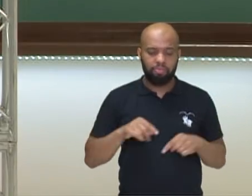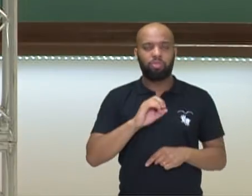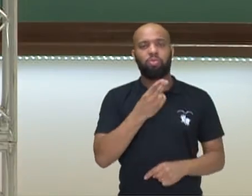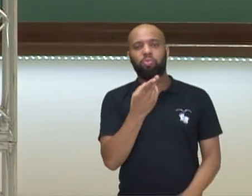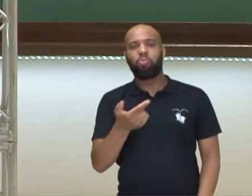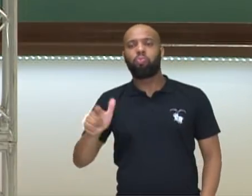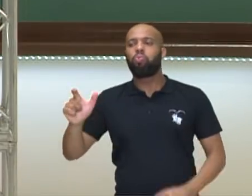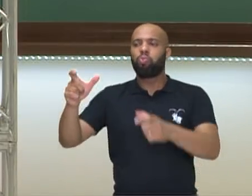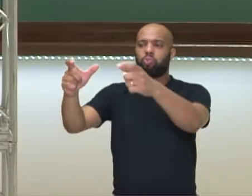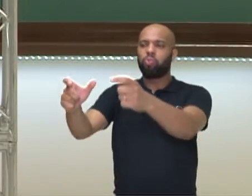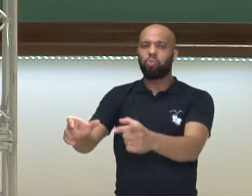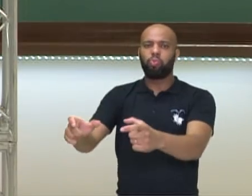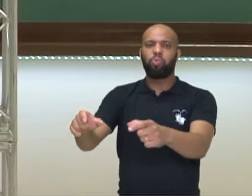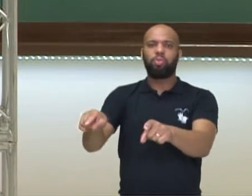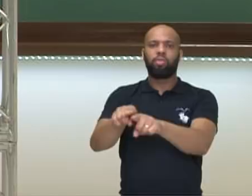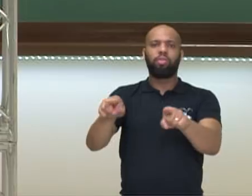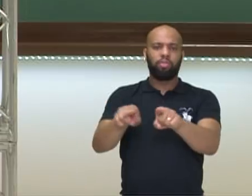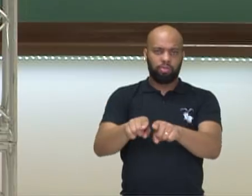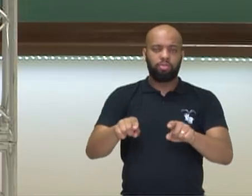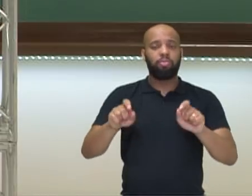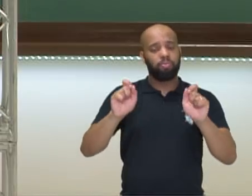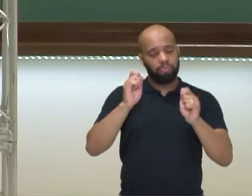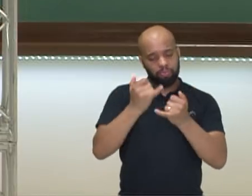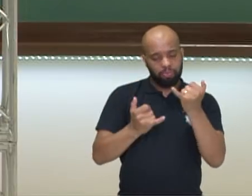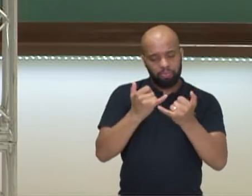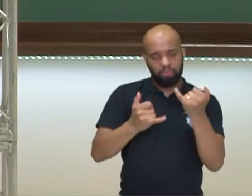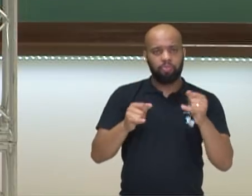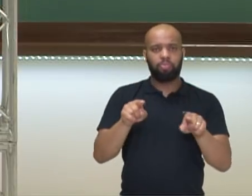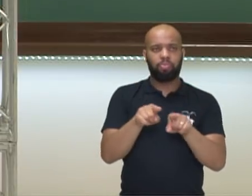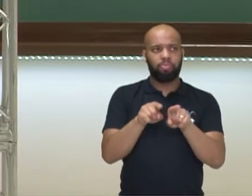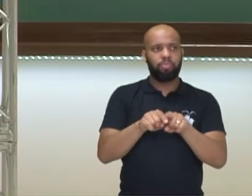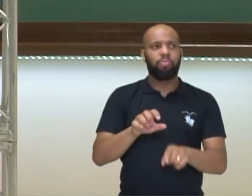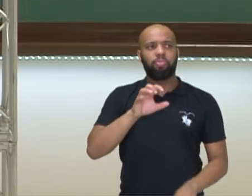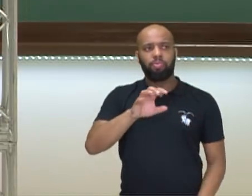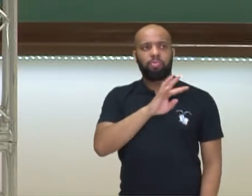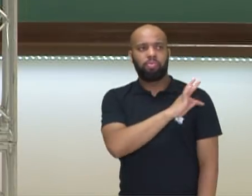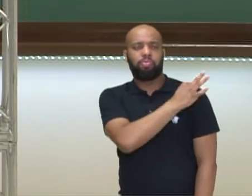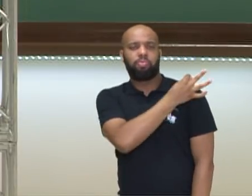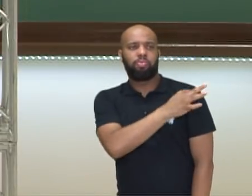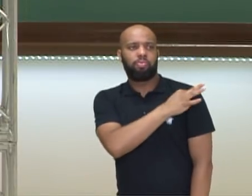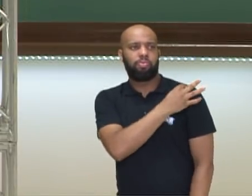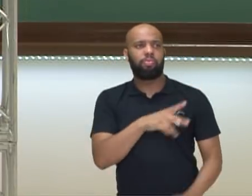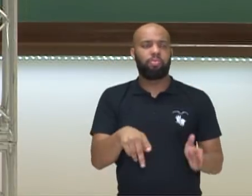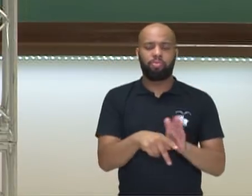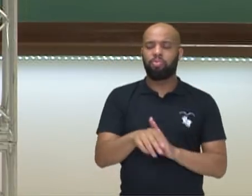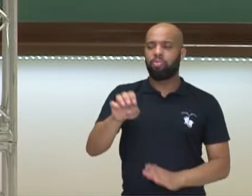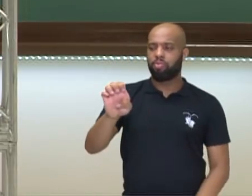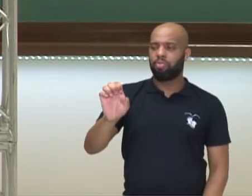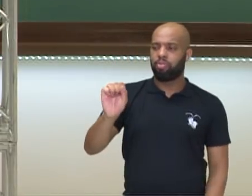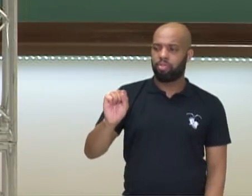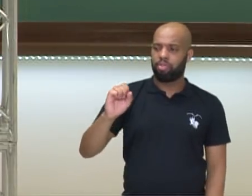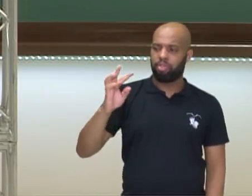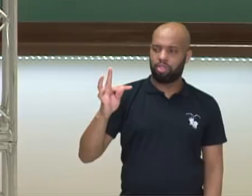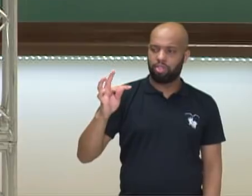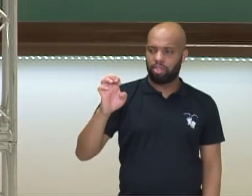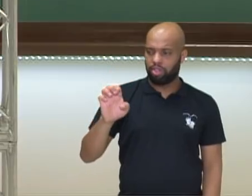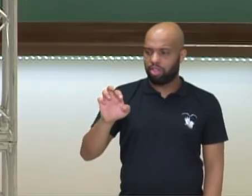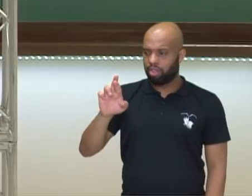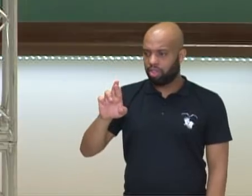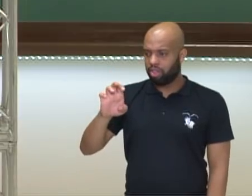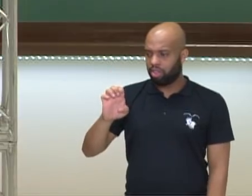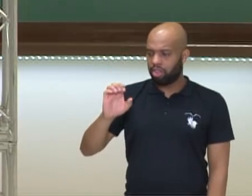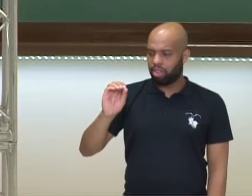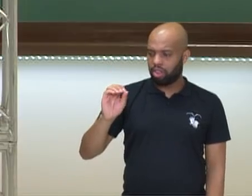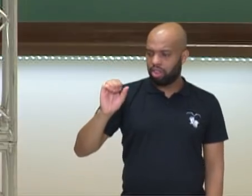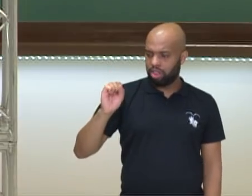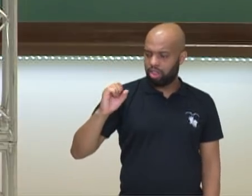num local amplo, né? Essa técnica da estereoscopia faz com que o nosso